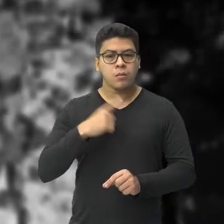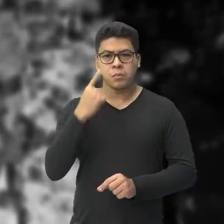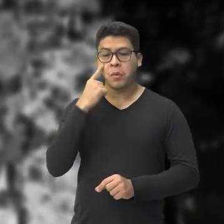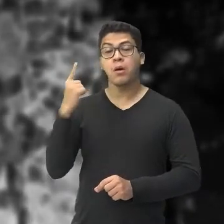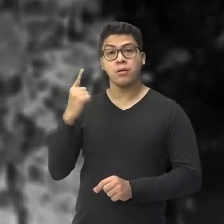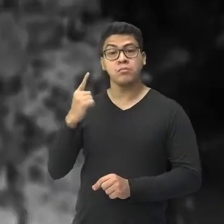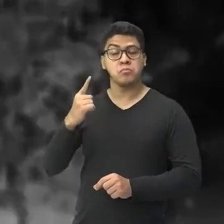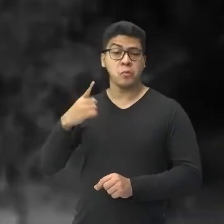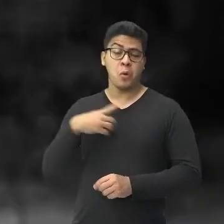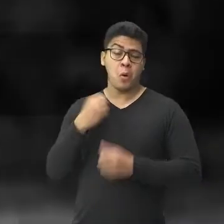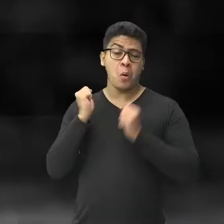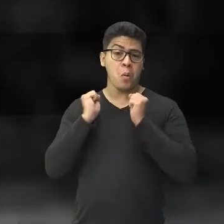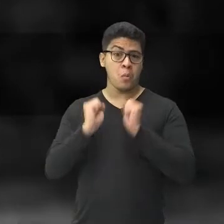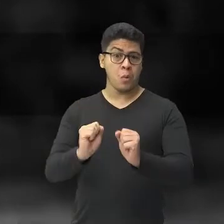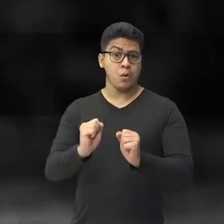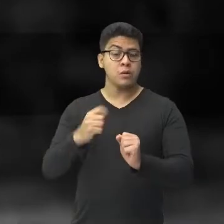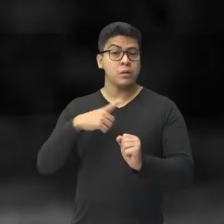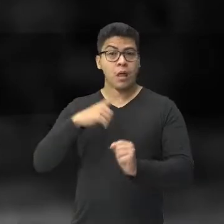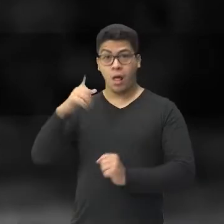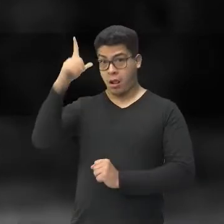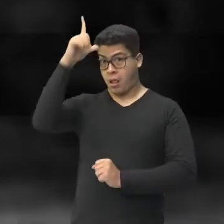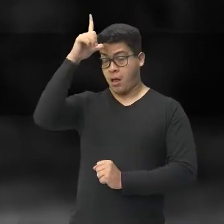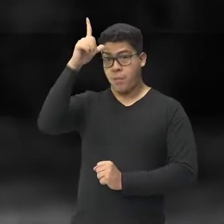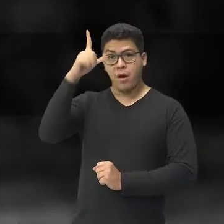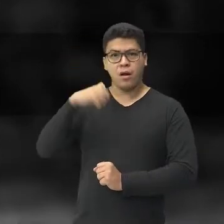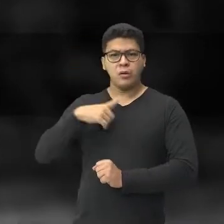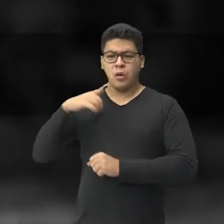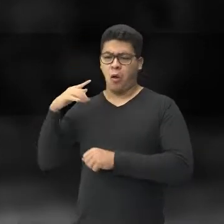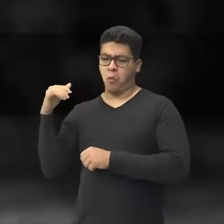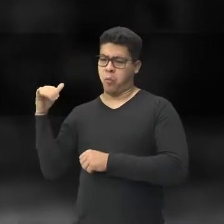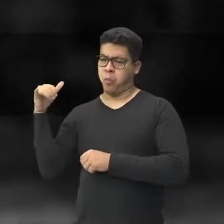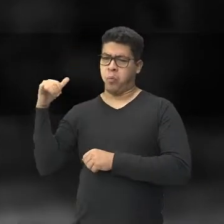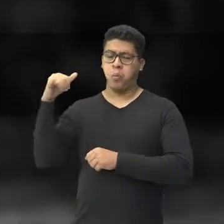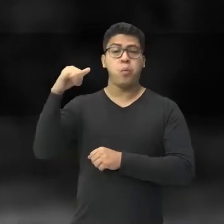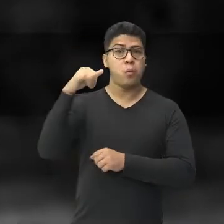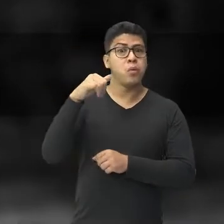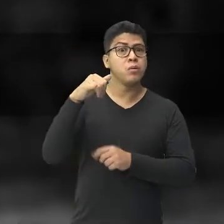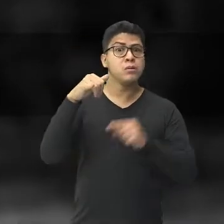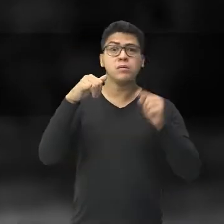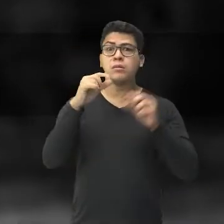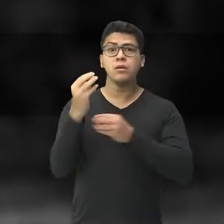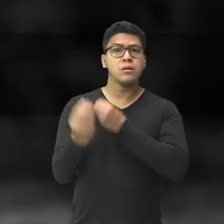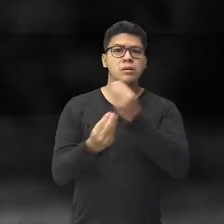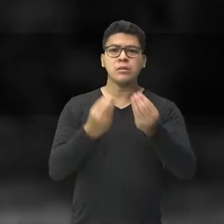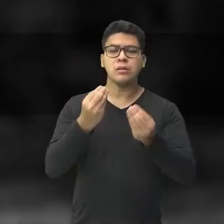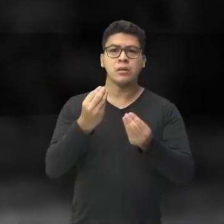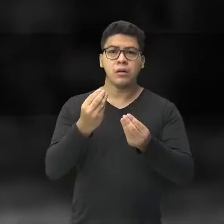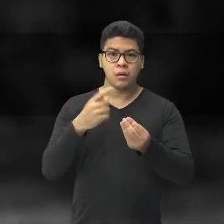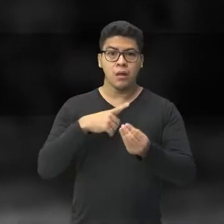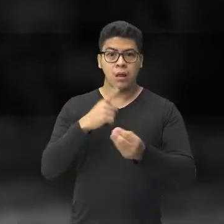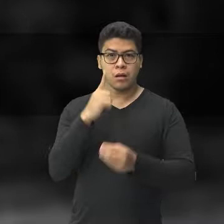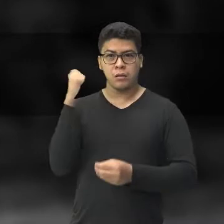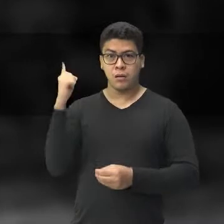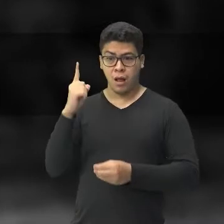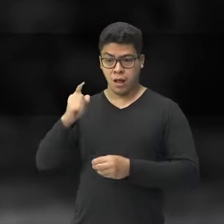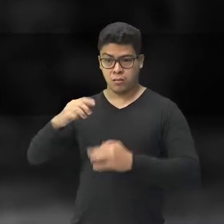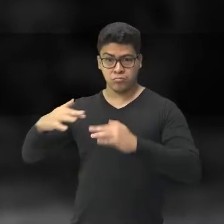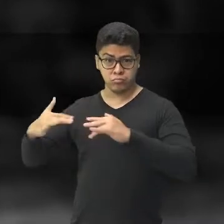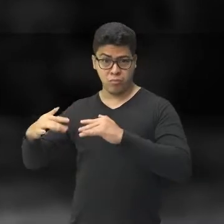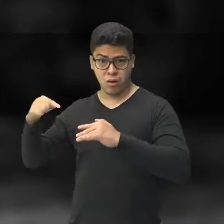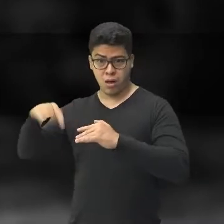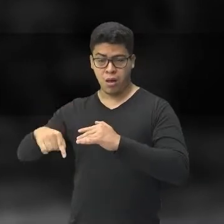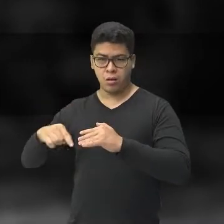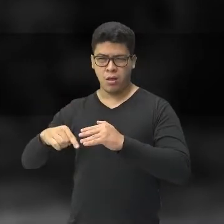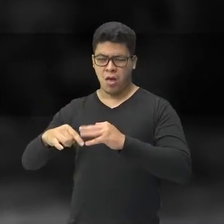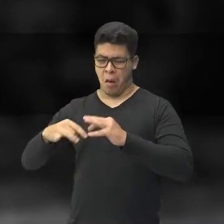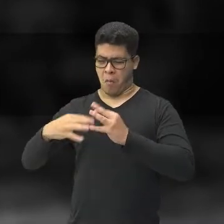Nesse momento, a Alemanha, ela ataca com tudo, certo? E a gente vai ver aqui a cidade de Stalingrado derrotada após a